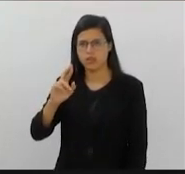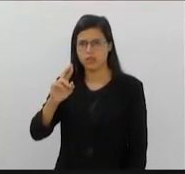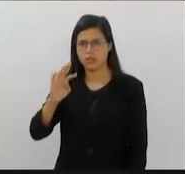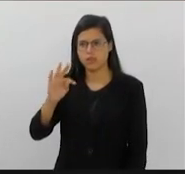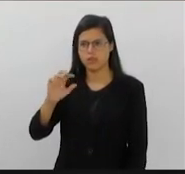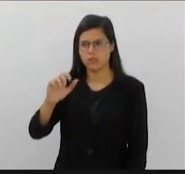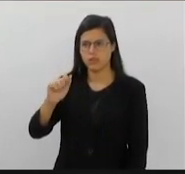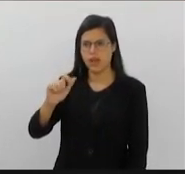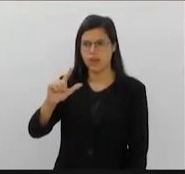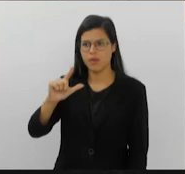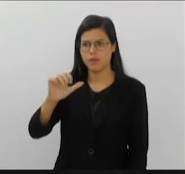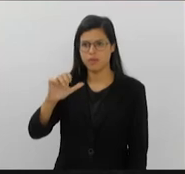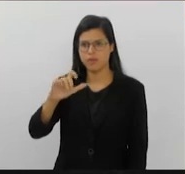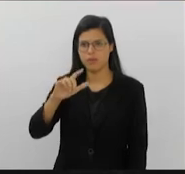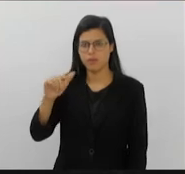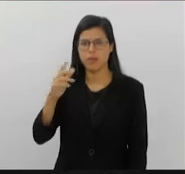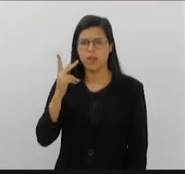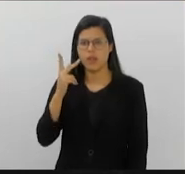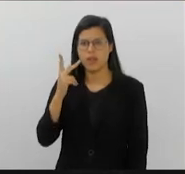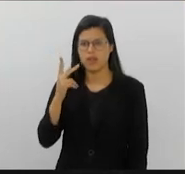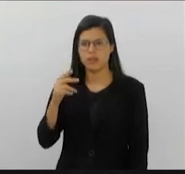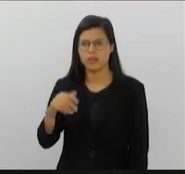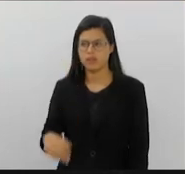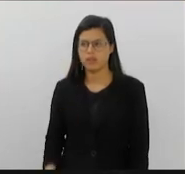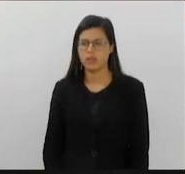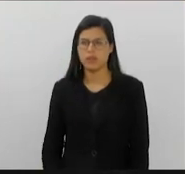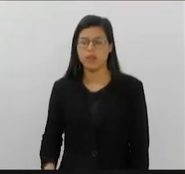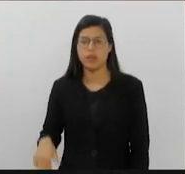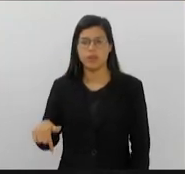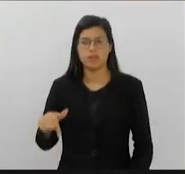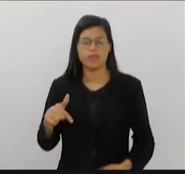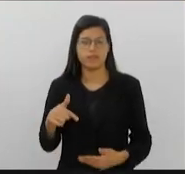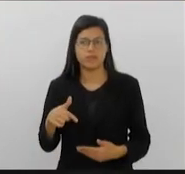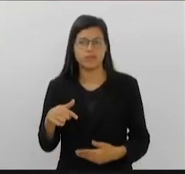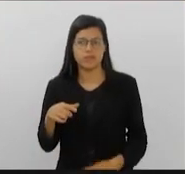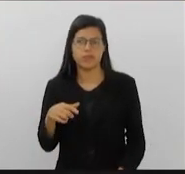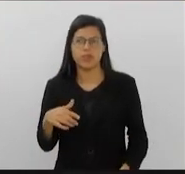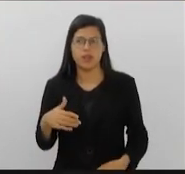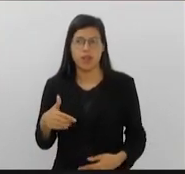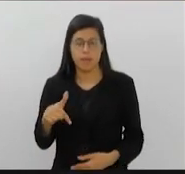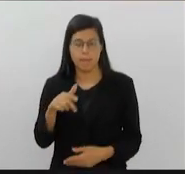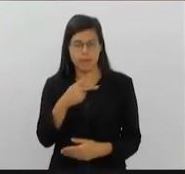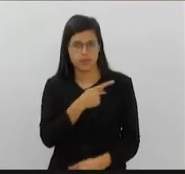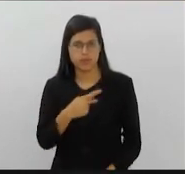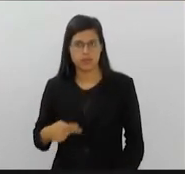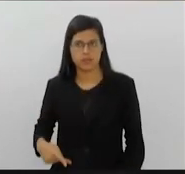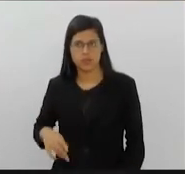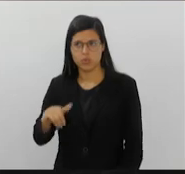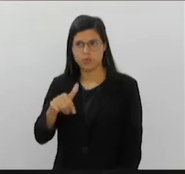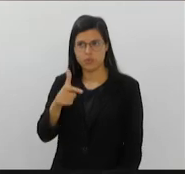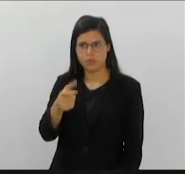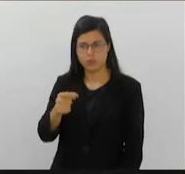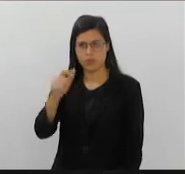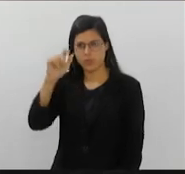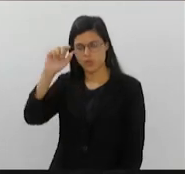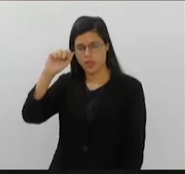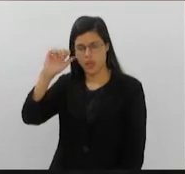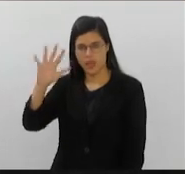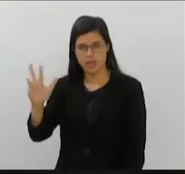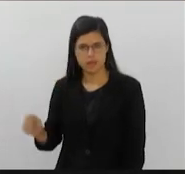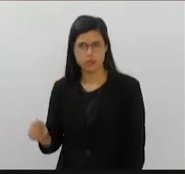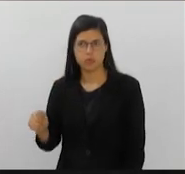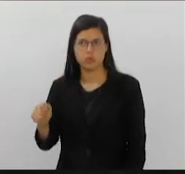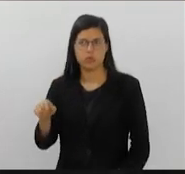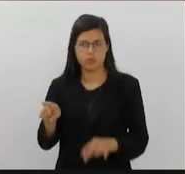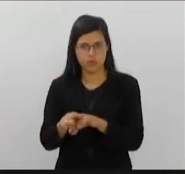Fortaleza, conosco discutindo. E nós recebemos lá, inclusive, a Cher, a presidente do Y20, lá da África do Sul, para discutir com jovens